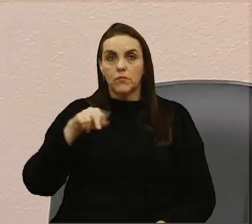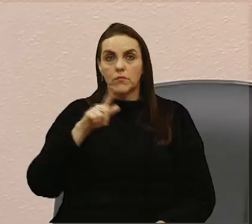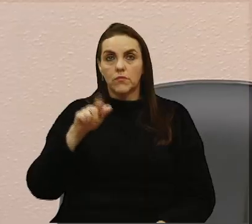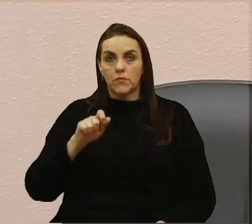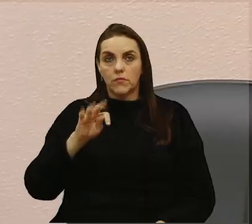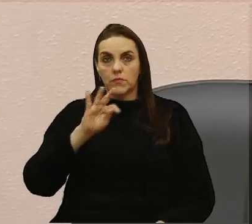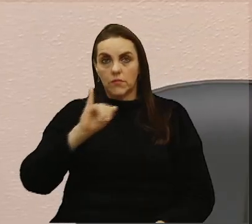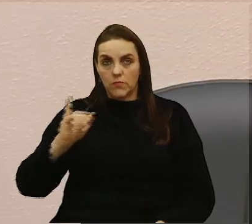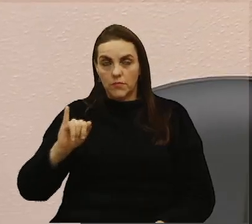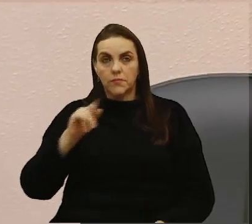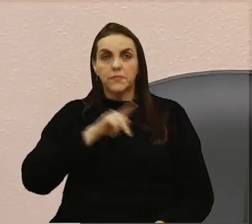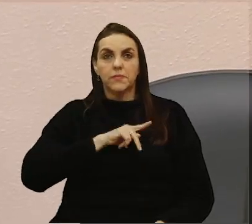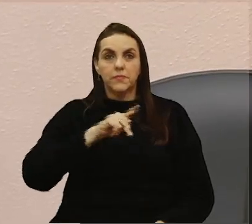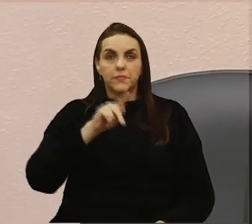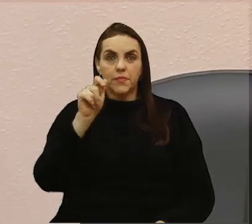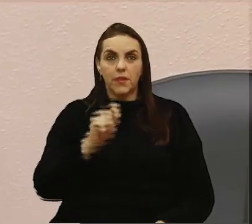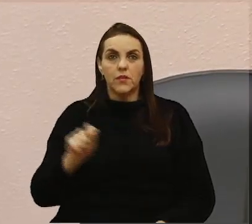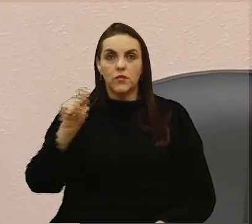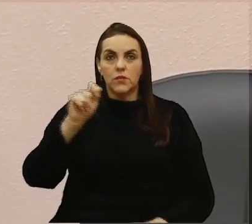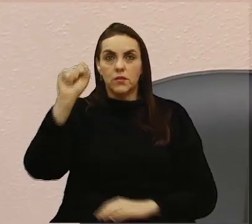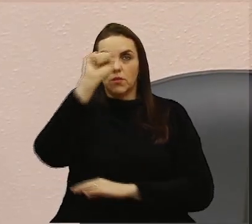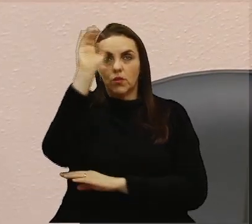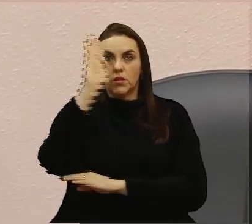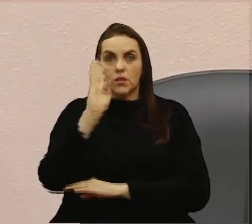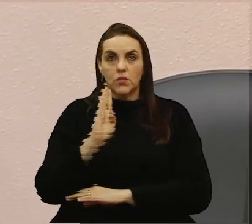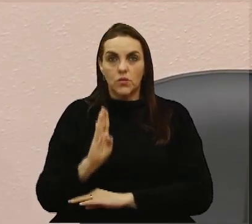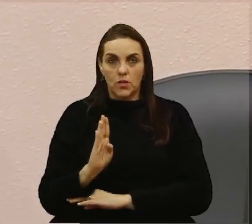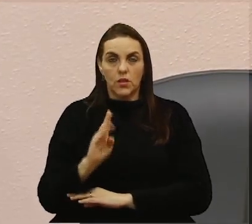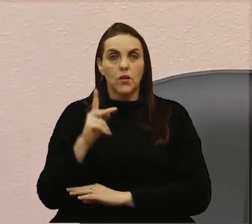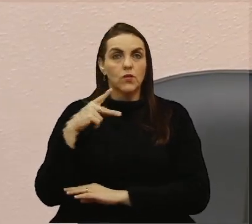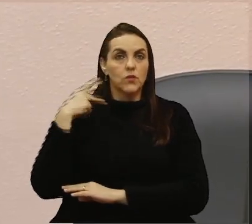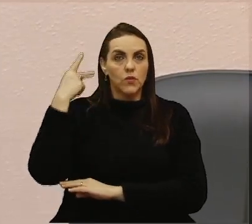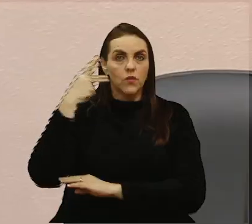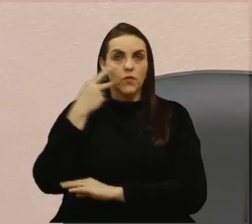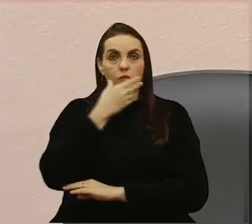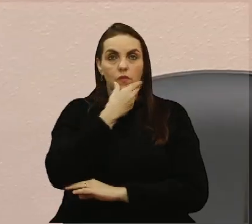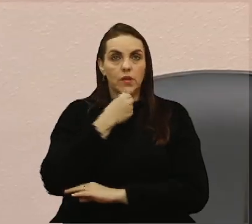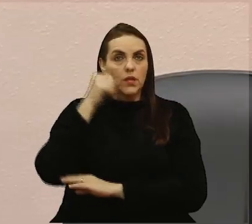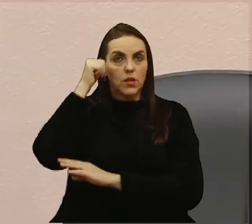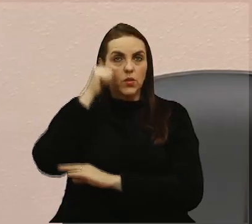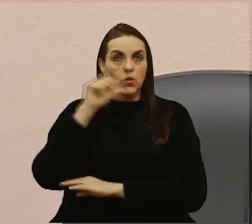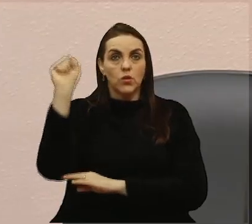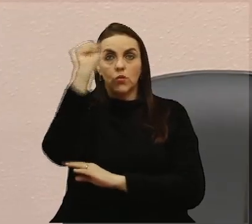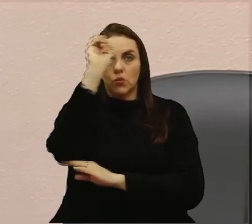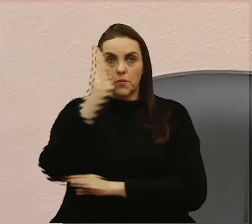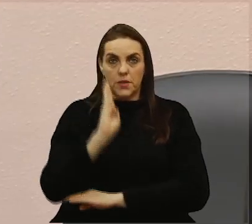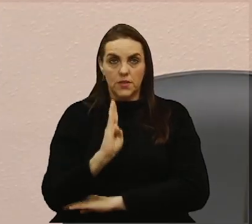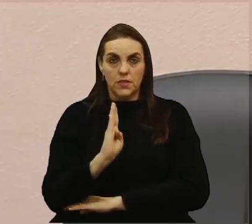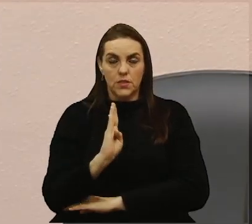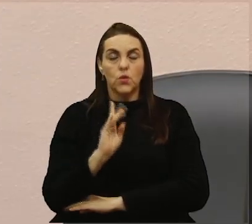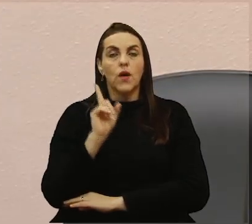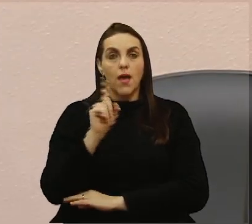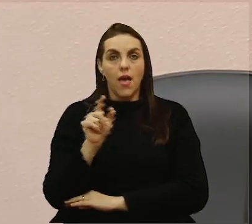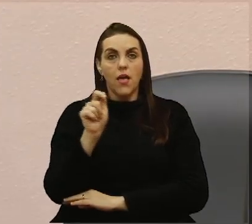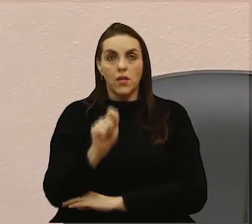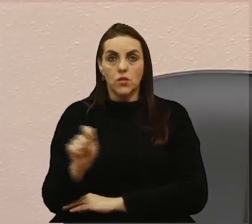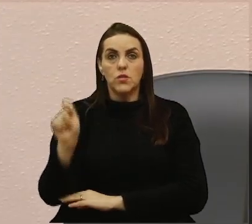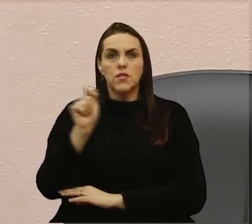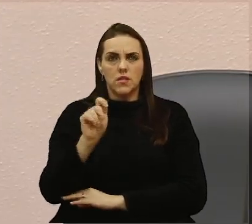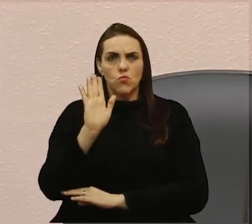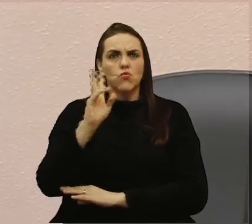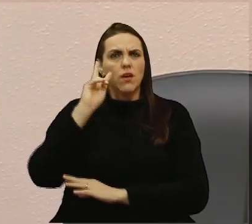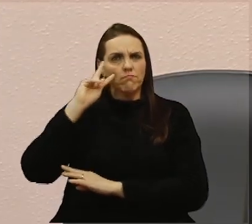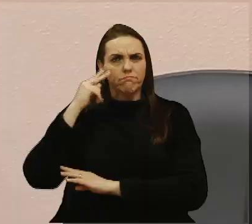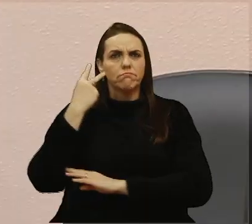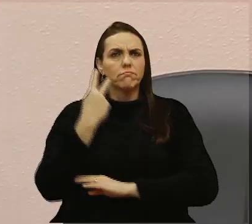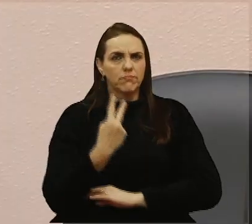presidente da Associação Nacional dos Vereadores e Vereadoras do Brasil. Então, é uma associação já